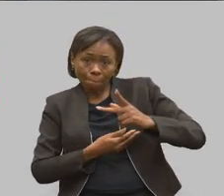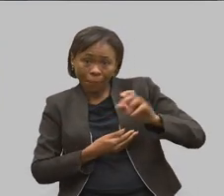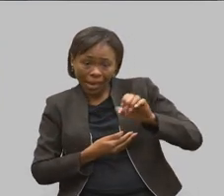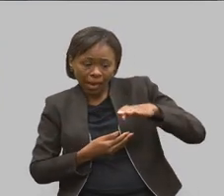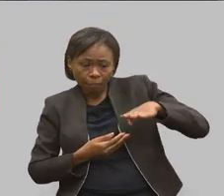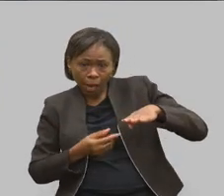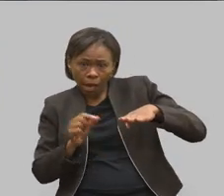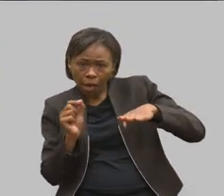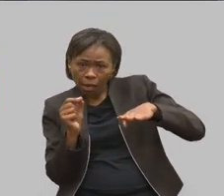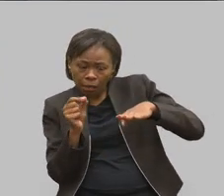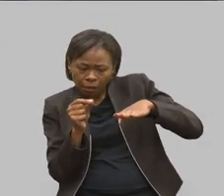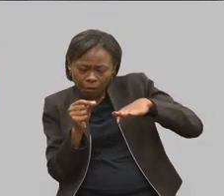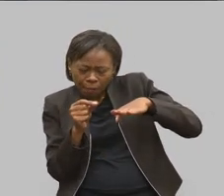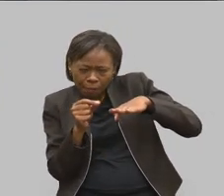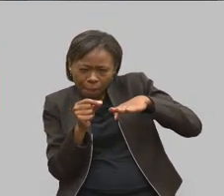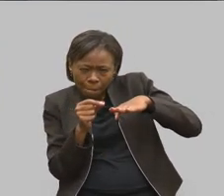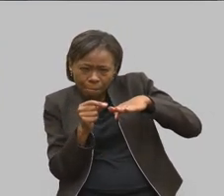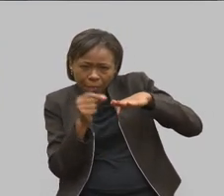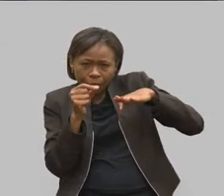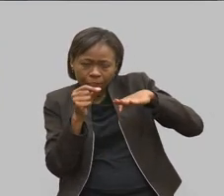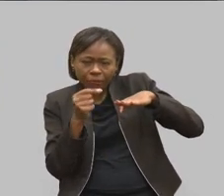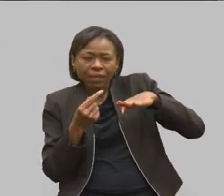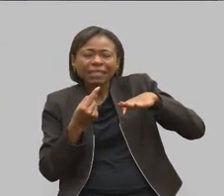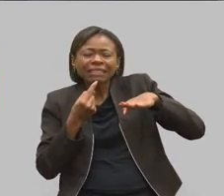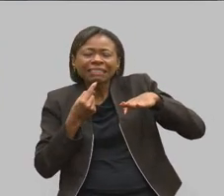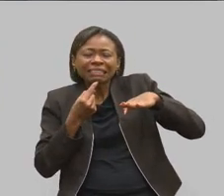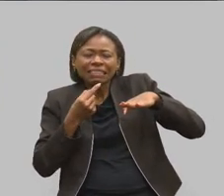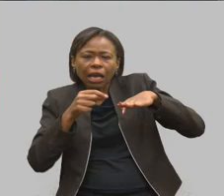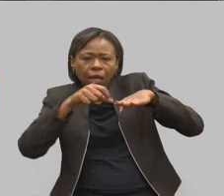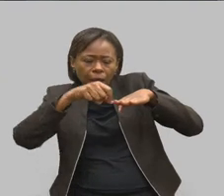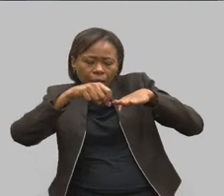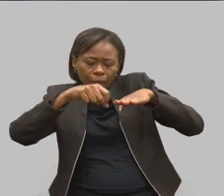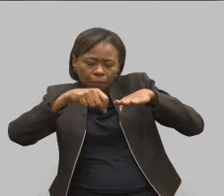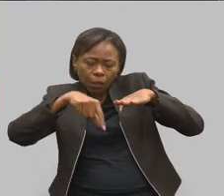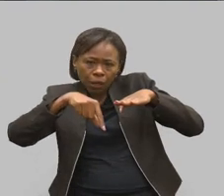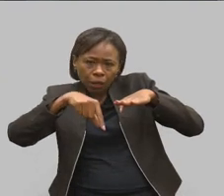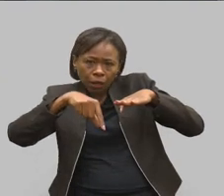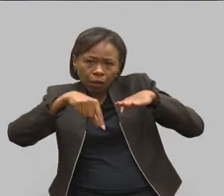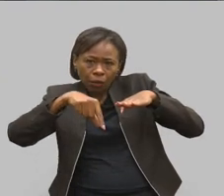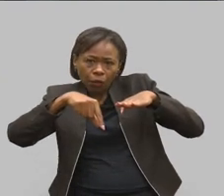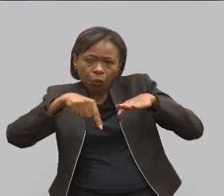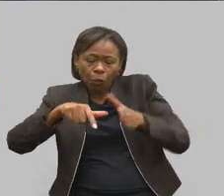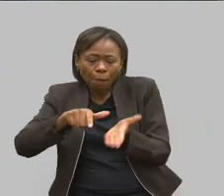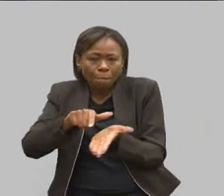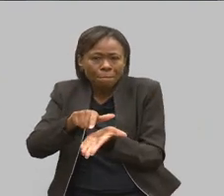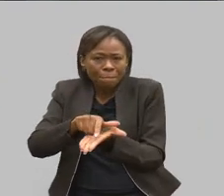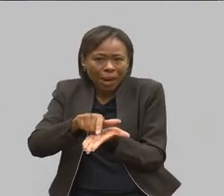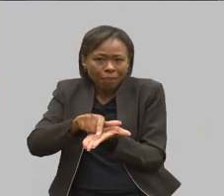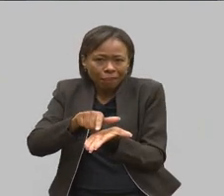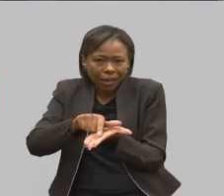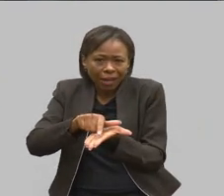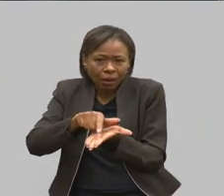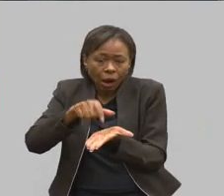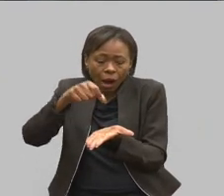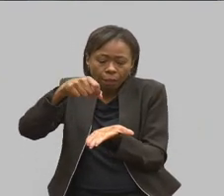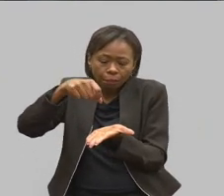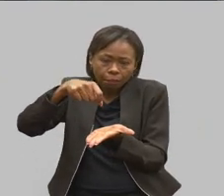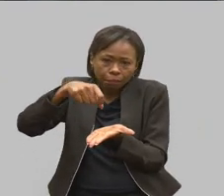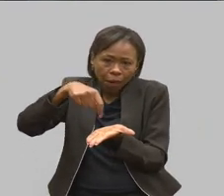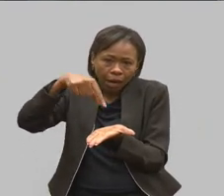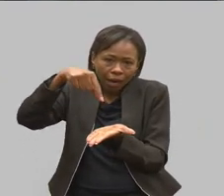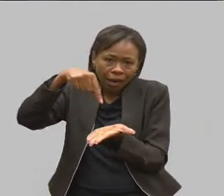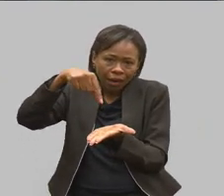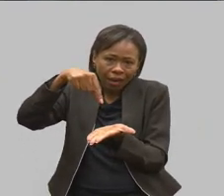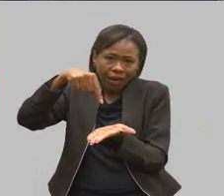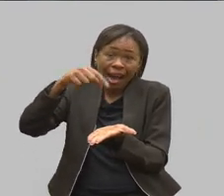papel filtro uma gotinha de sangue e é essa gota que permite que esses exames sejam feitos nesse papelzinho